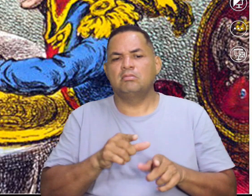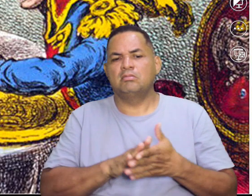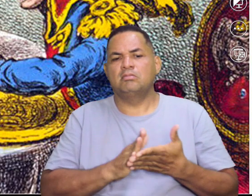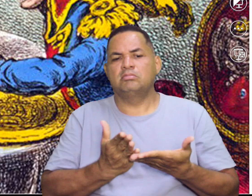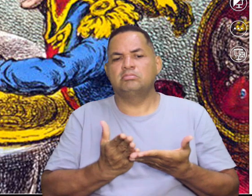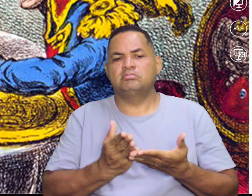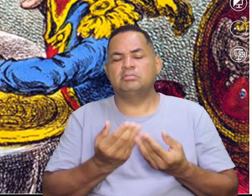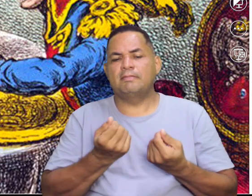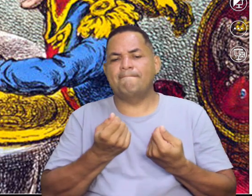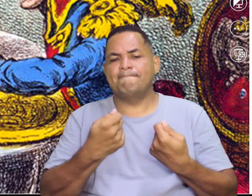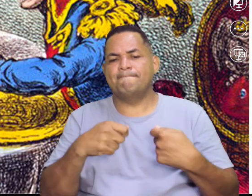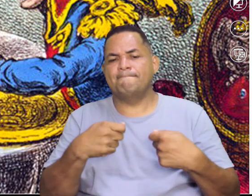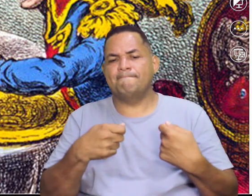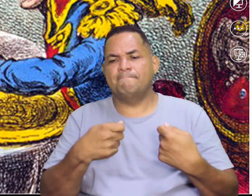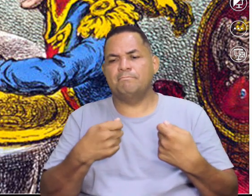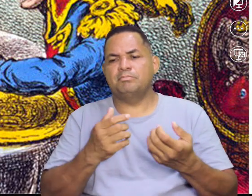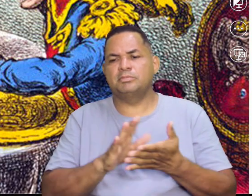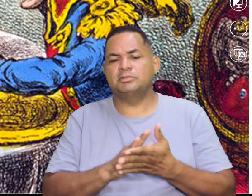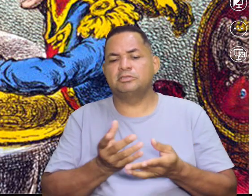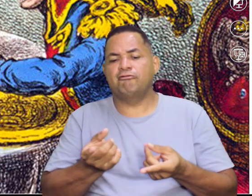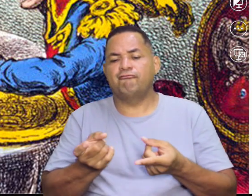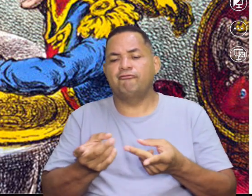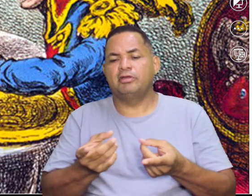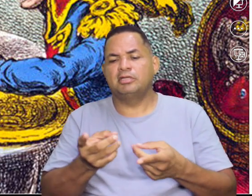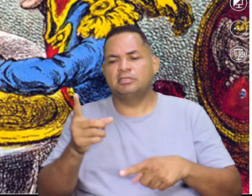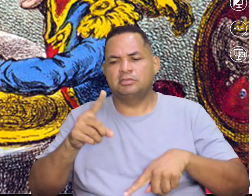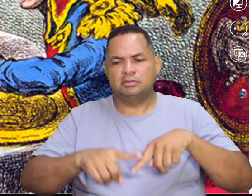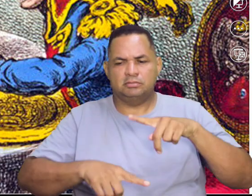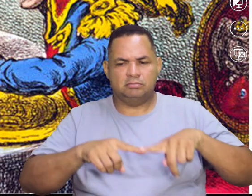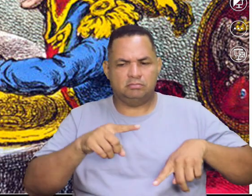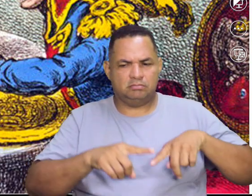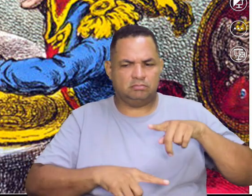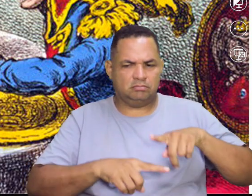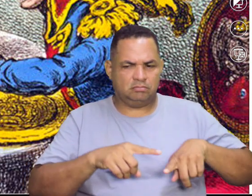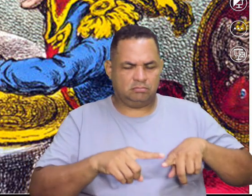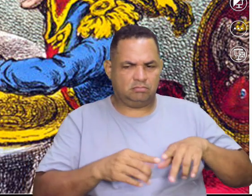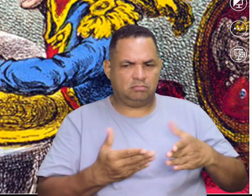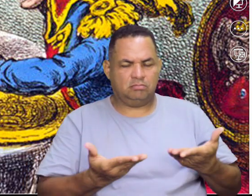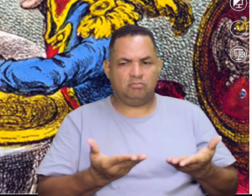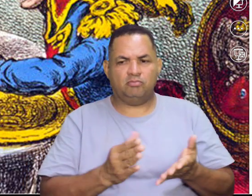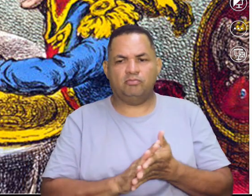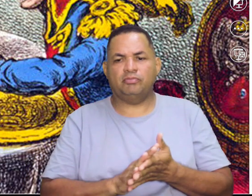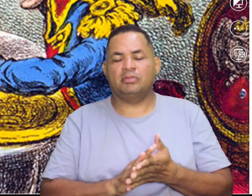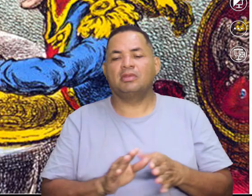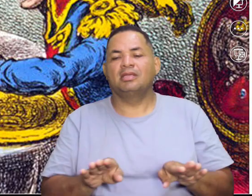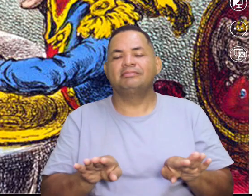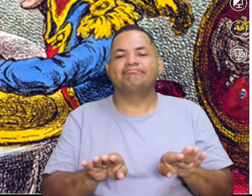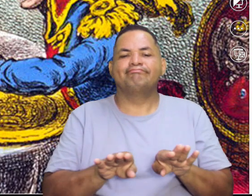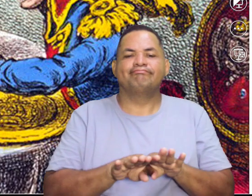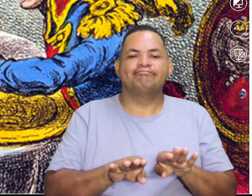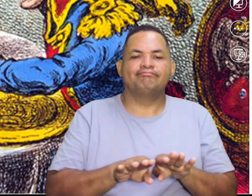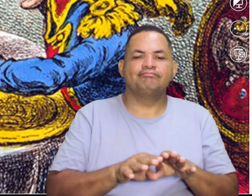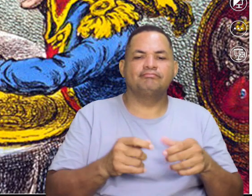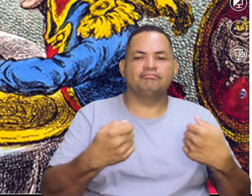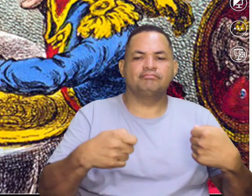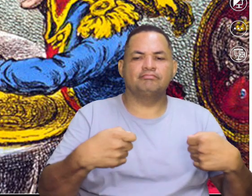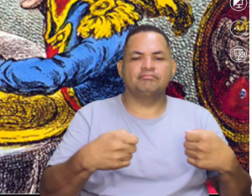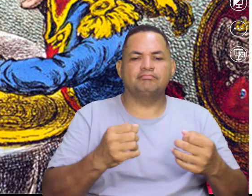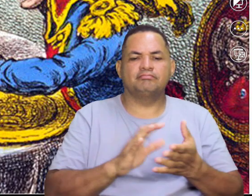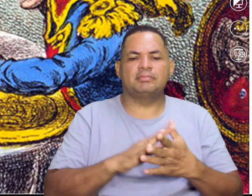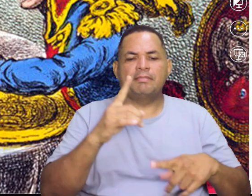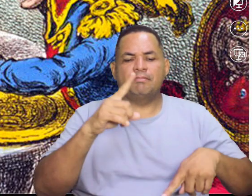eles precisavam de mercados consumidores para vender os seus produtos. E além disso, eles vão precisar também